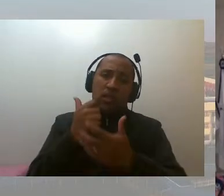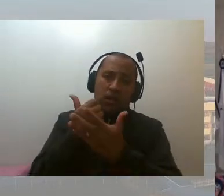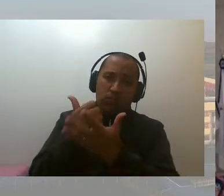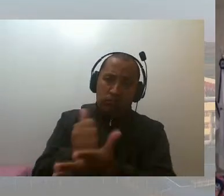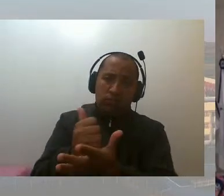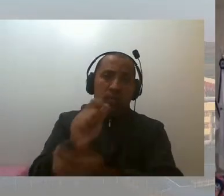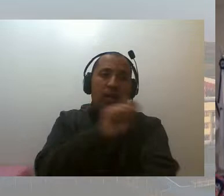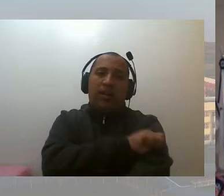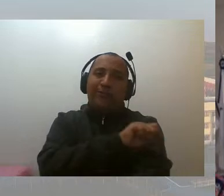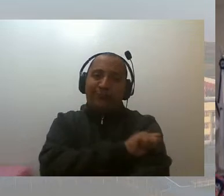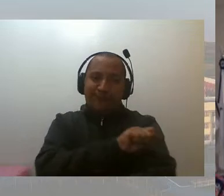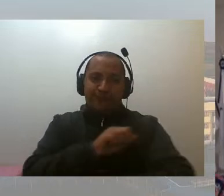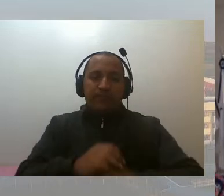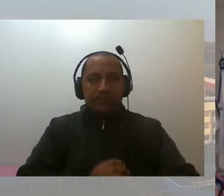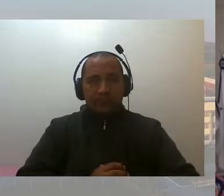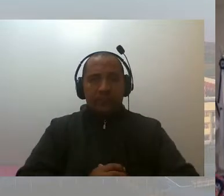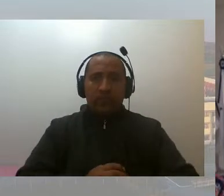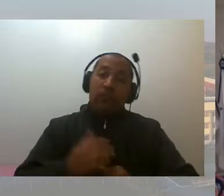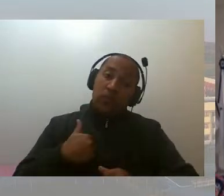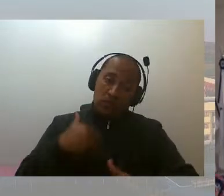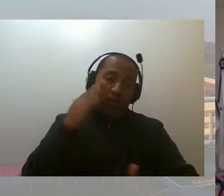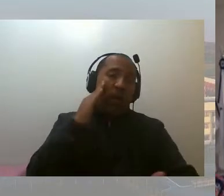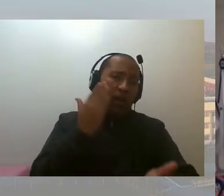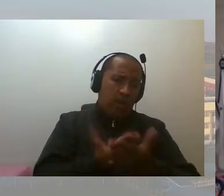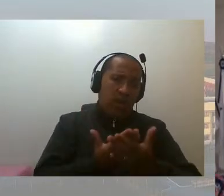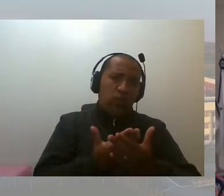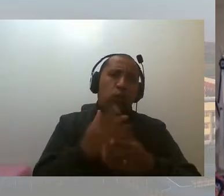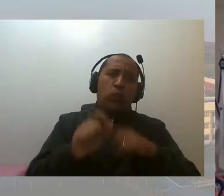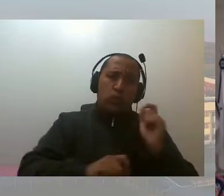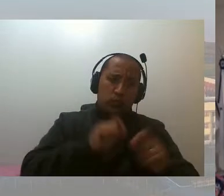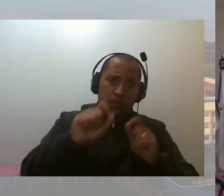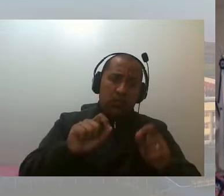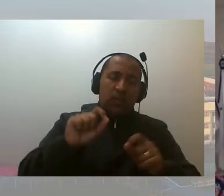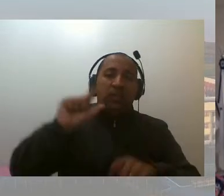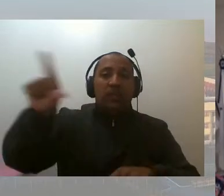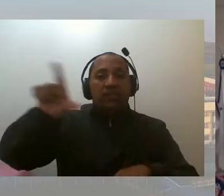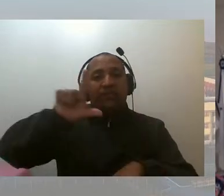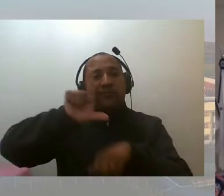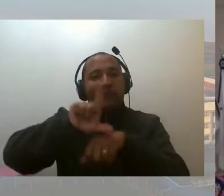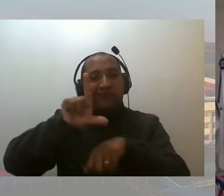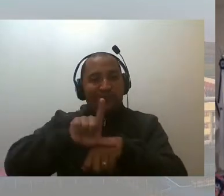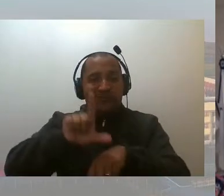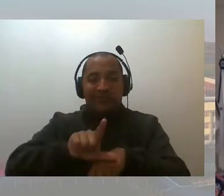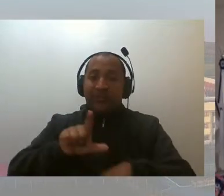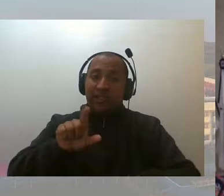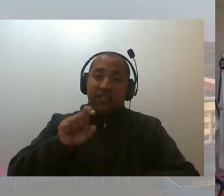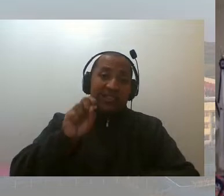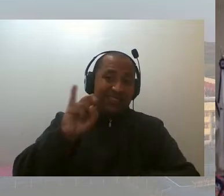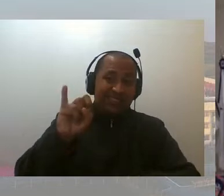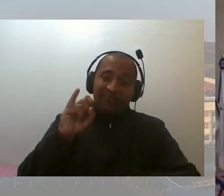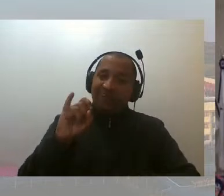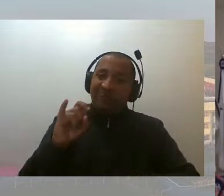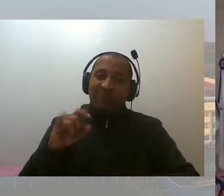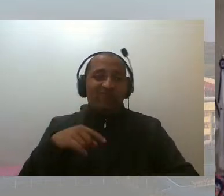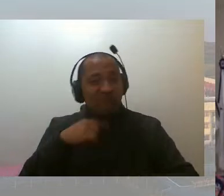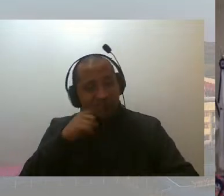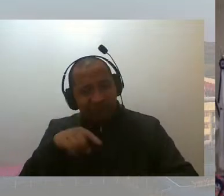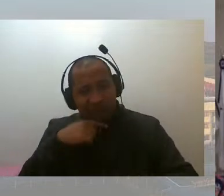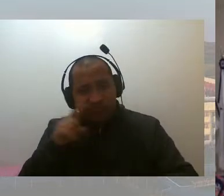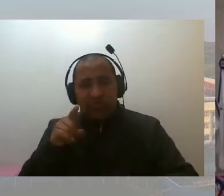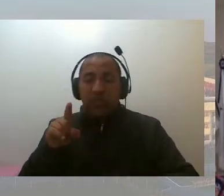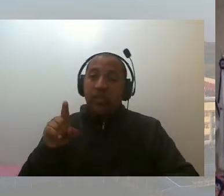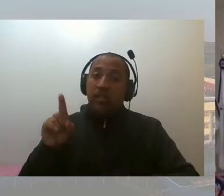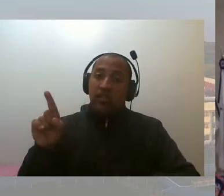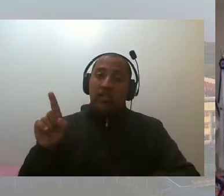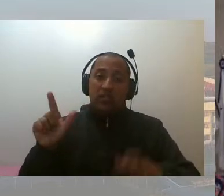dos alunos. Então, eu acredito que, mesmo o Campus Santana do Livramento não se disponibilizando a ser